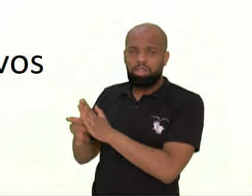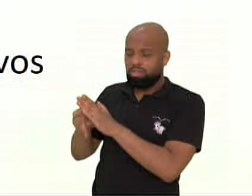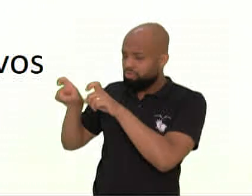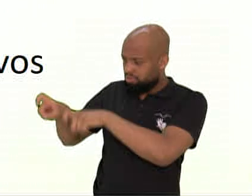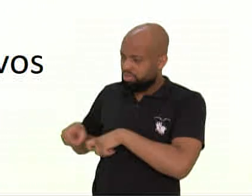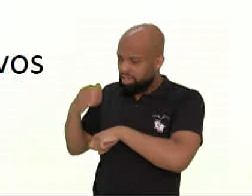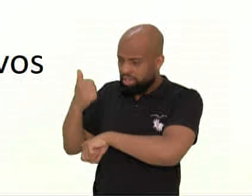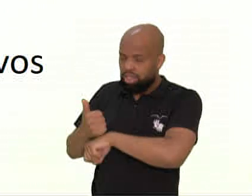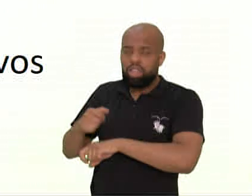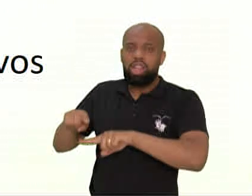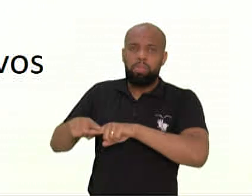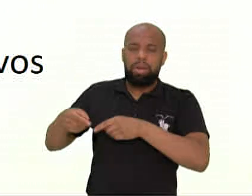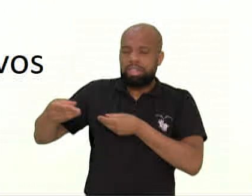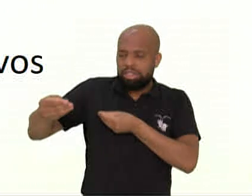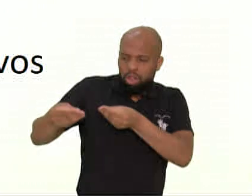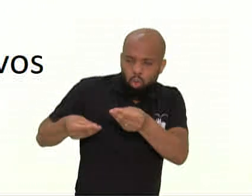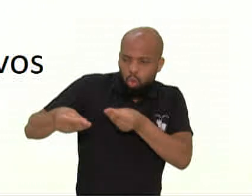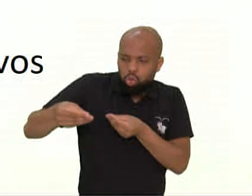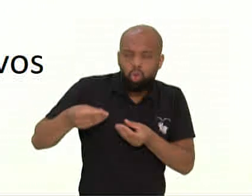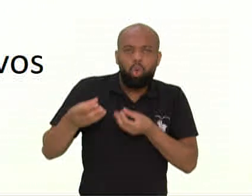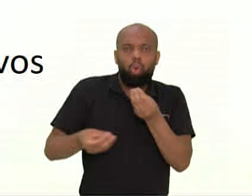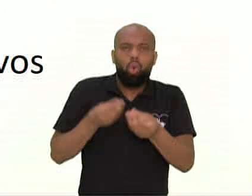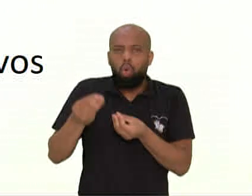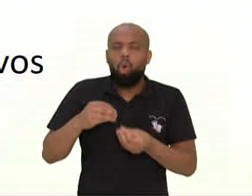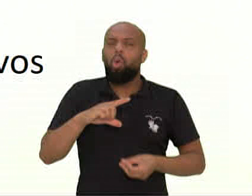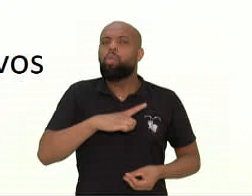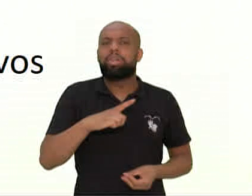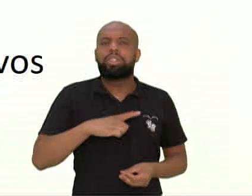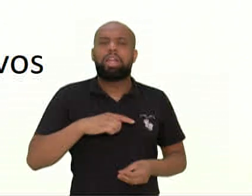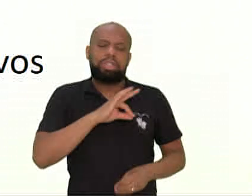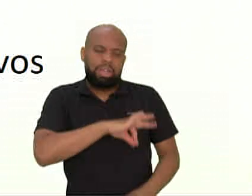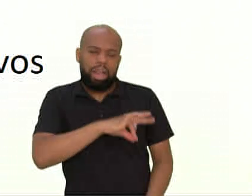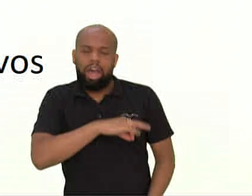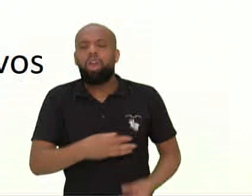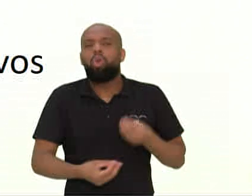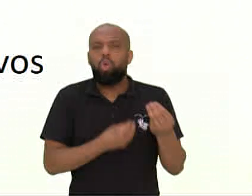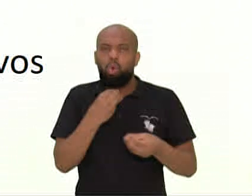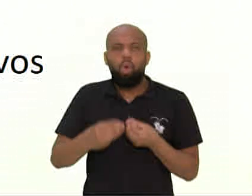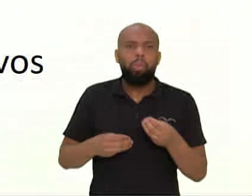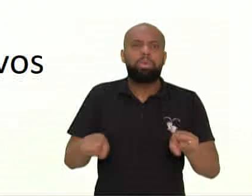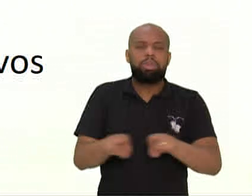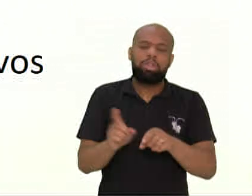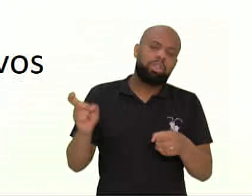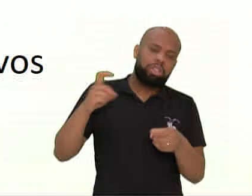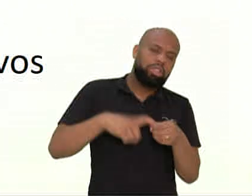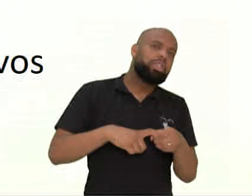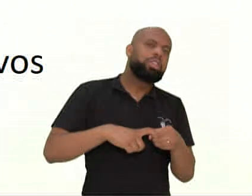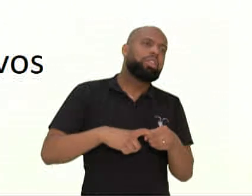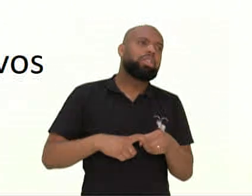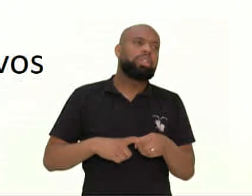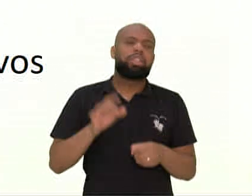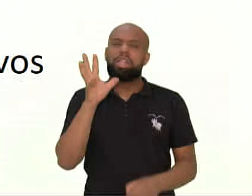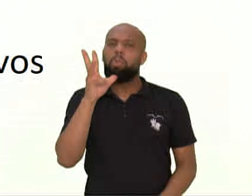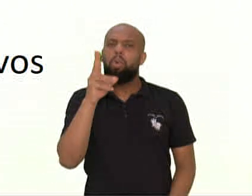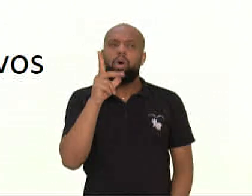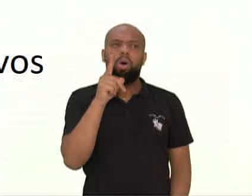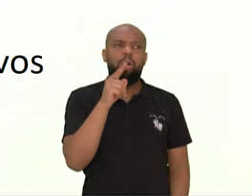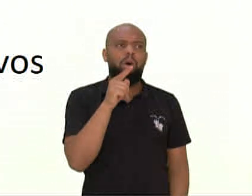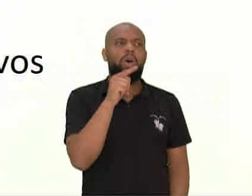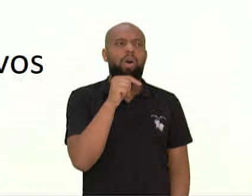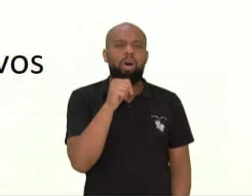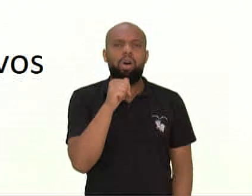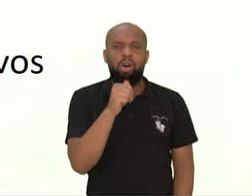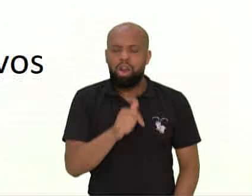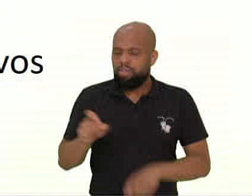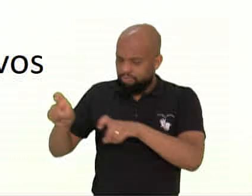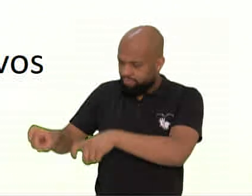salários, parcerias e o direito de ter ali uma própria roça. Então eles continuaram trabalhando na fazenda. E demorava muito tempo até esses fazendeiros se